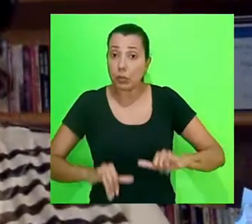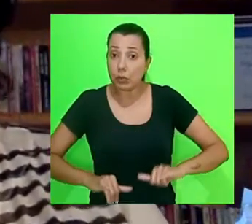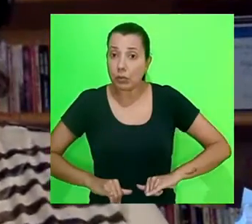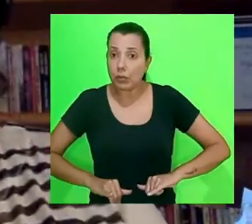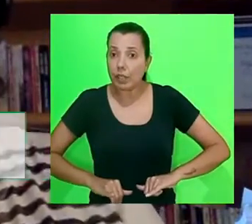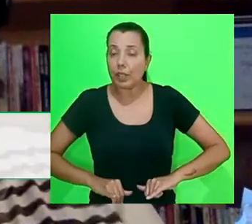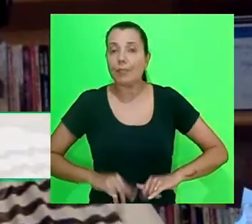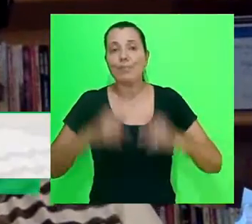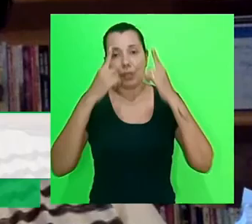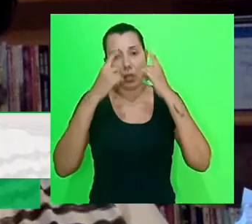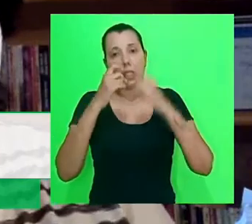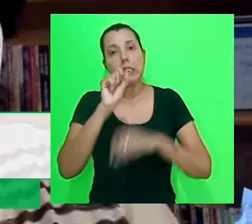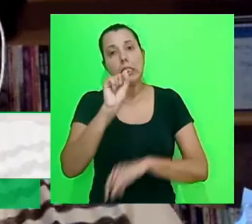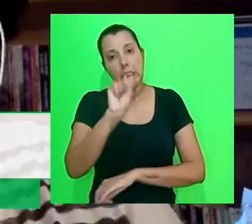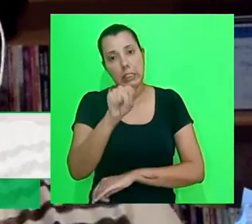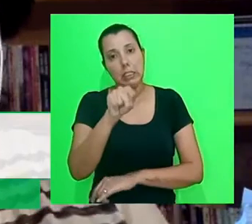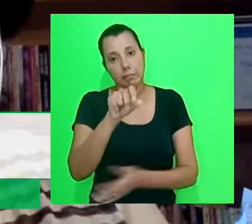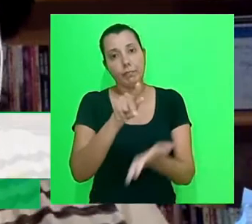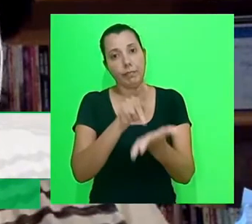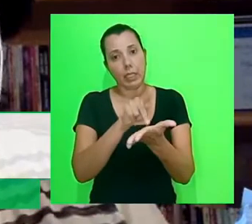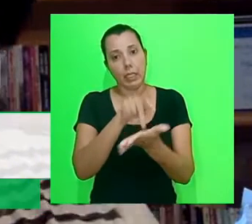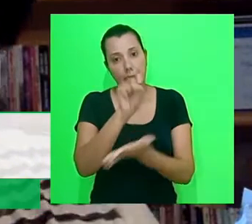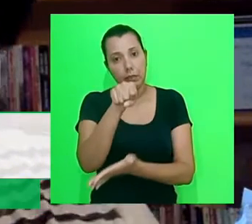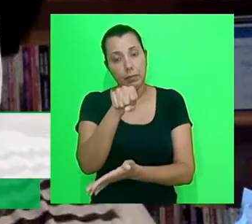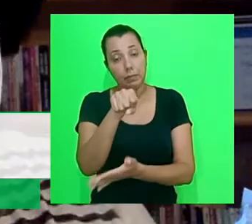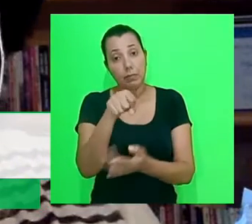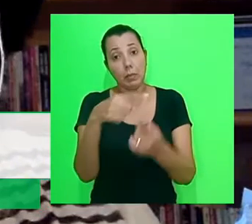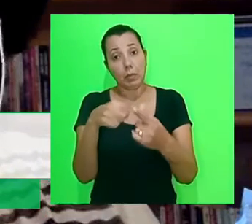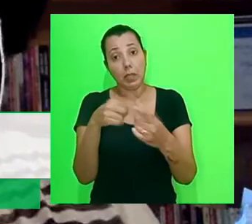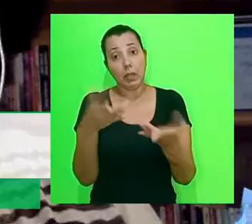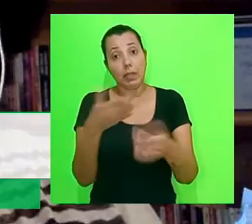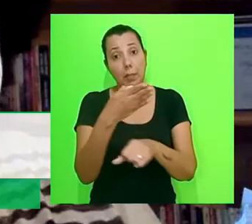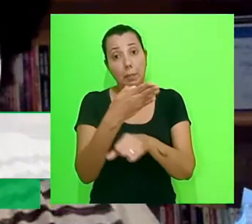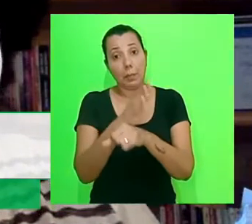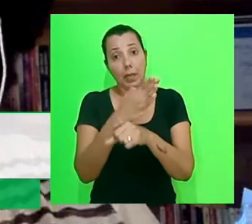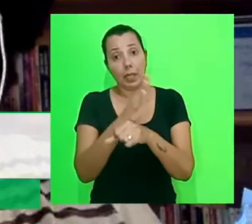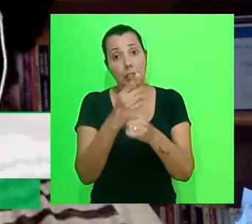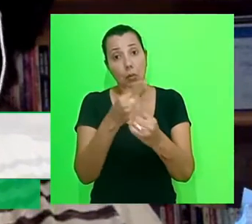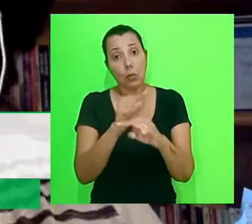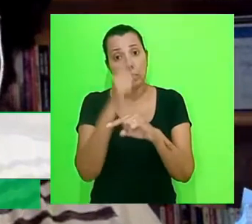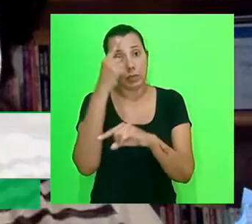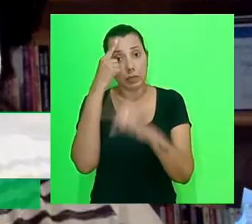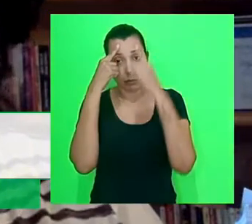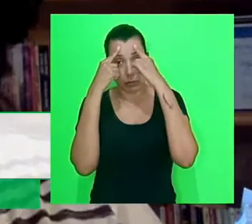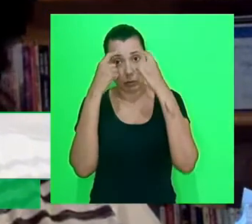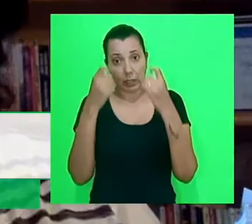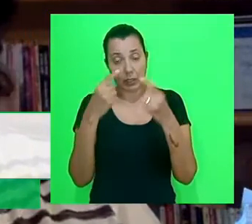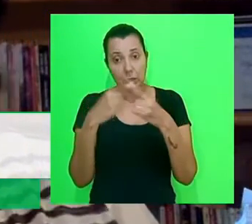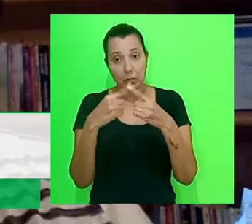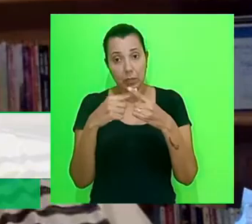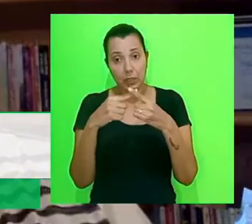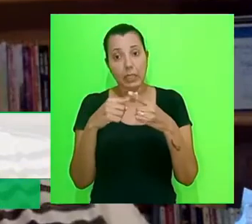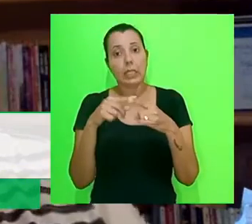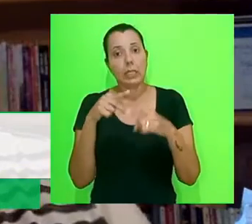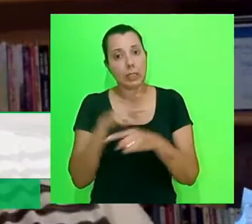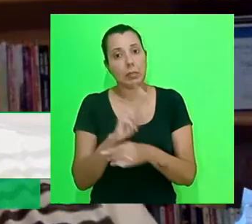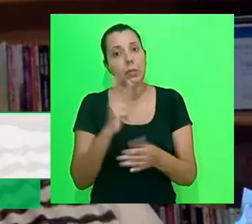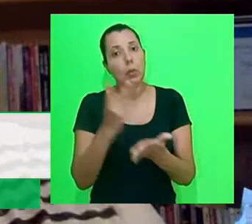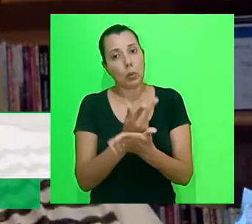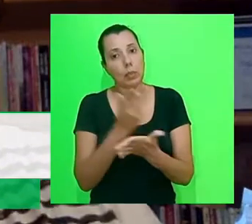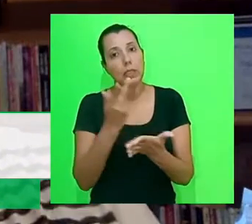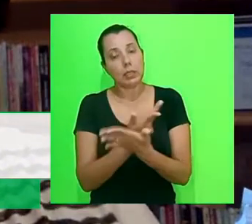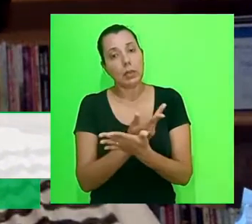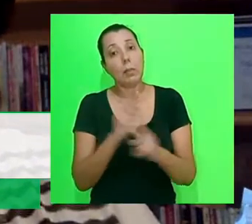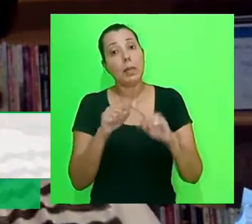tem possibilitado, tem ampliado a atuação do agressor. E aí eu queria chamar a atenção, exatamente quando você